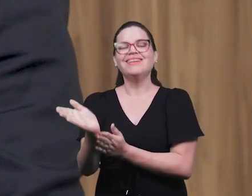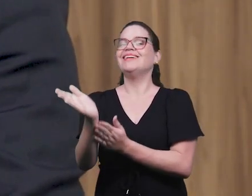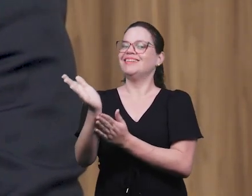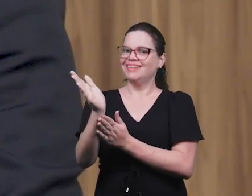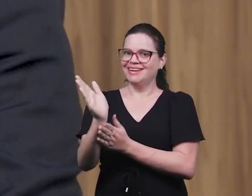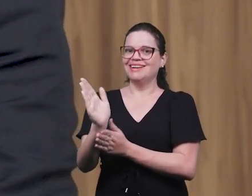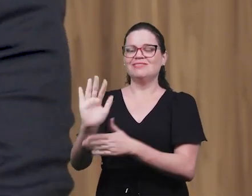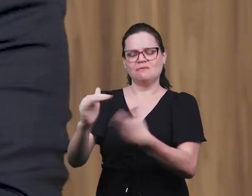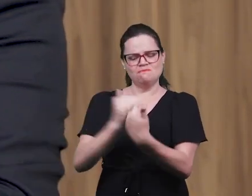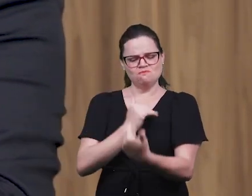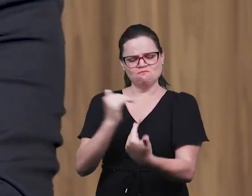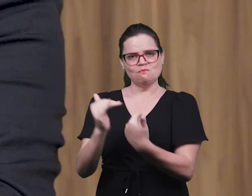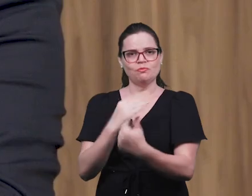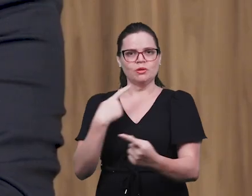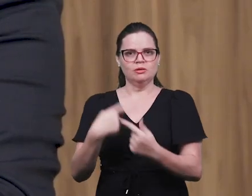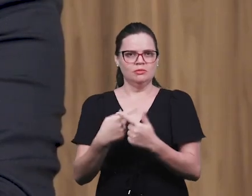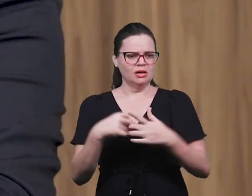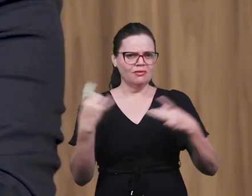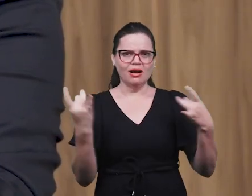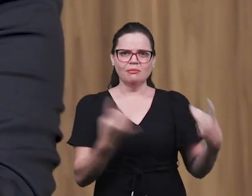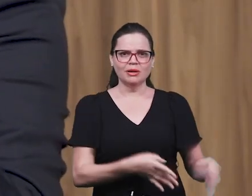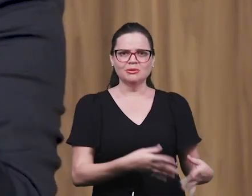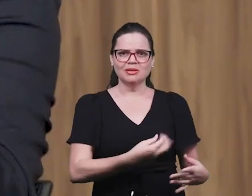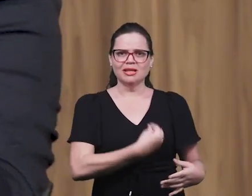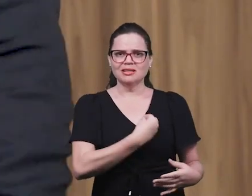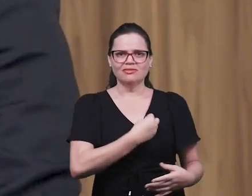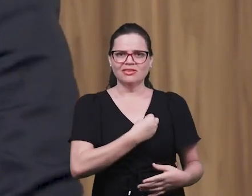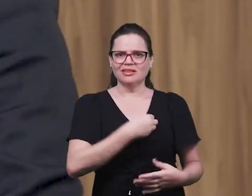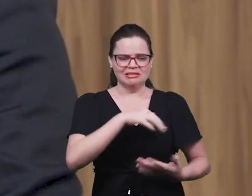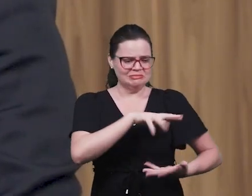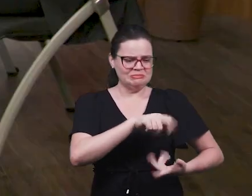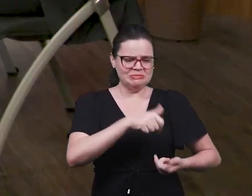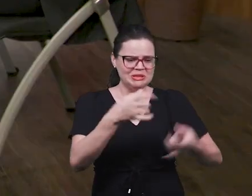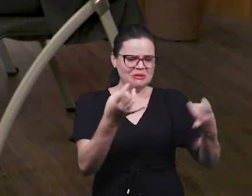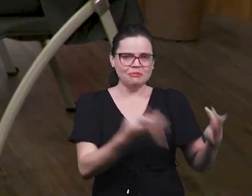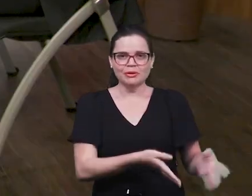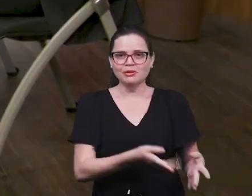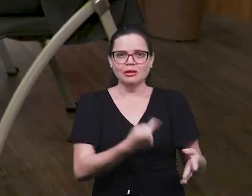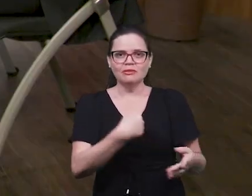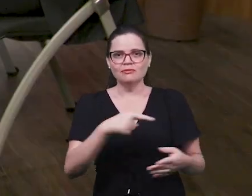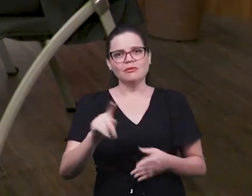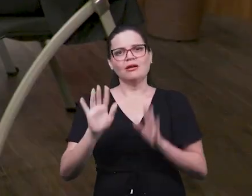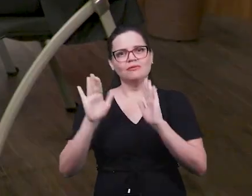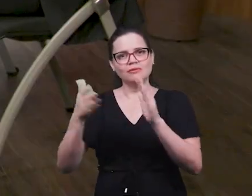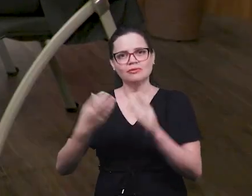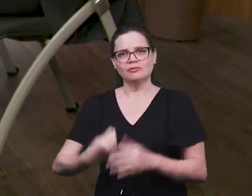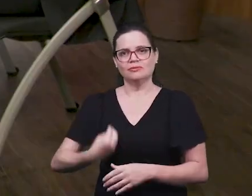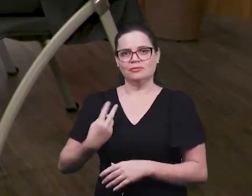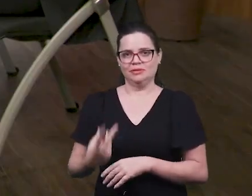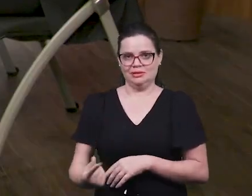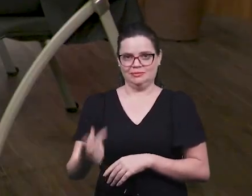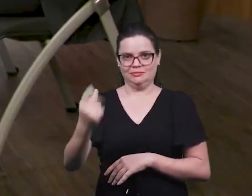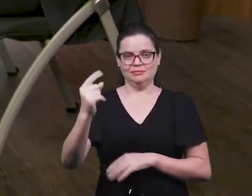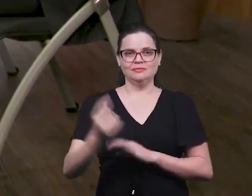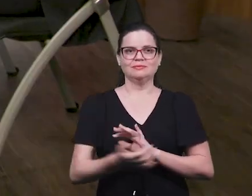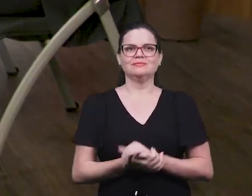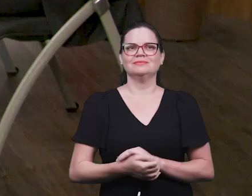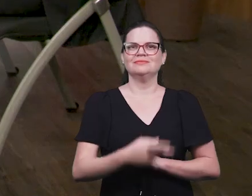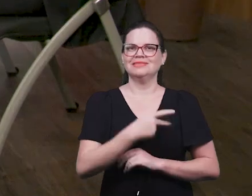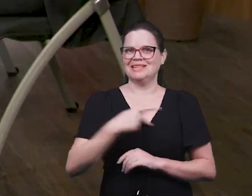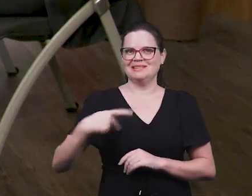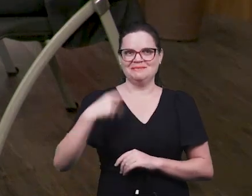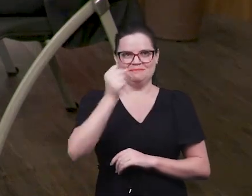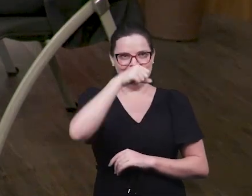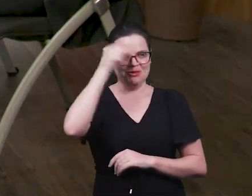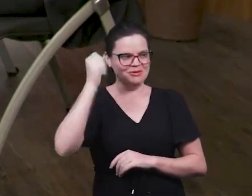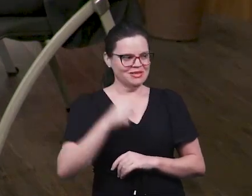caminho que sai dessa vida aqui e o leva para a vida eterna. Glória a Deus. Pastor Sérgio, Claro, desculpa.